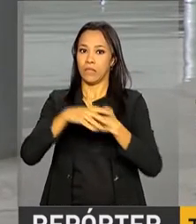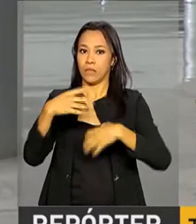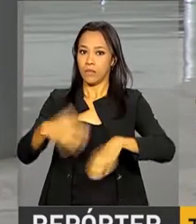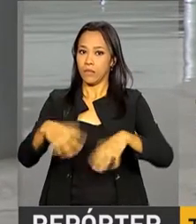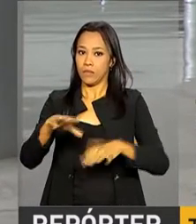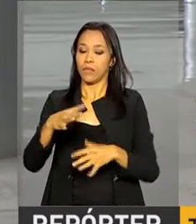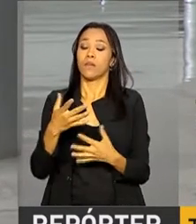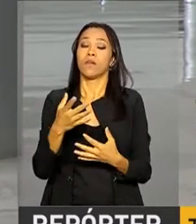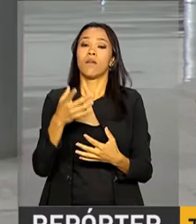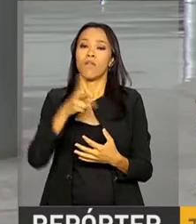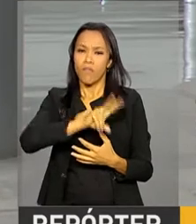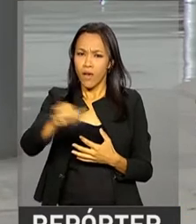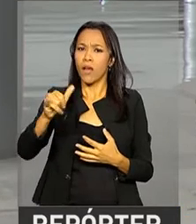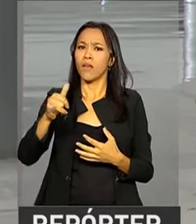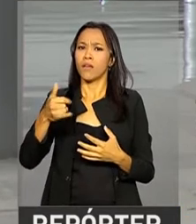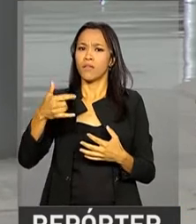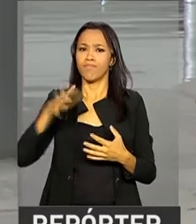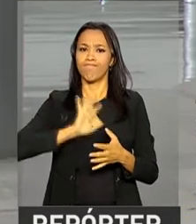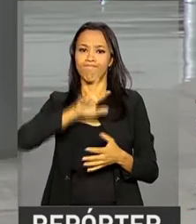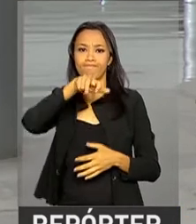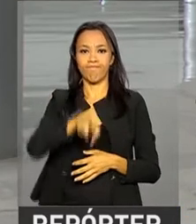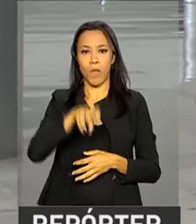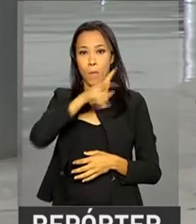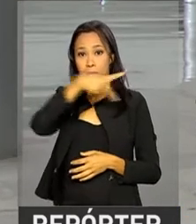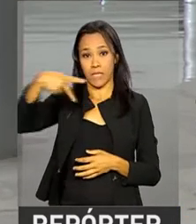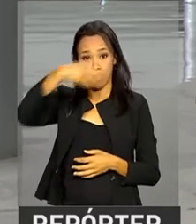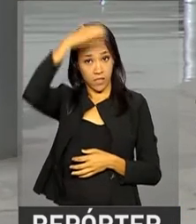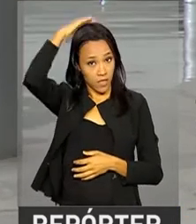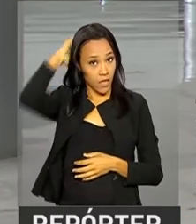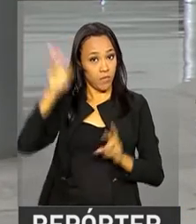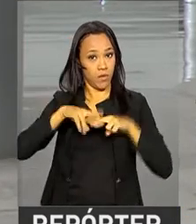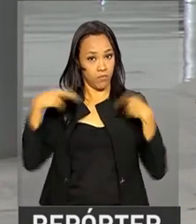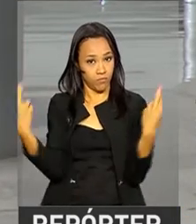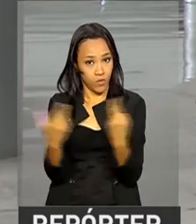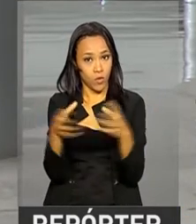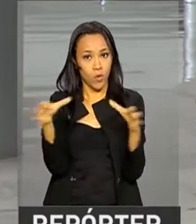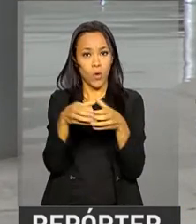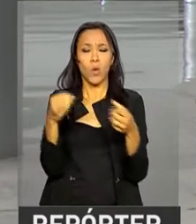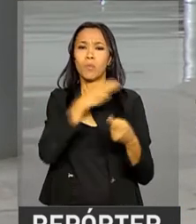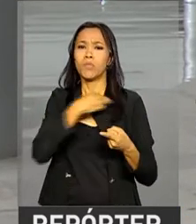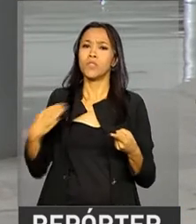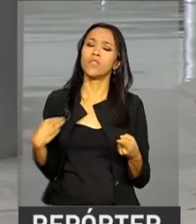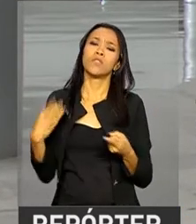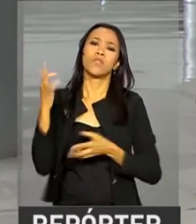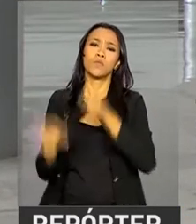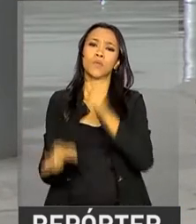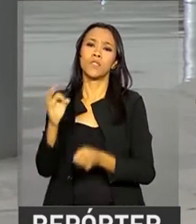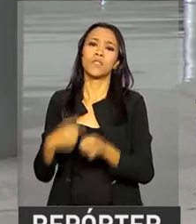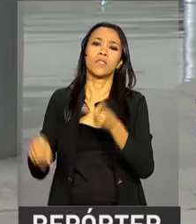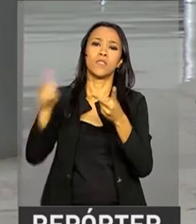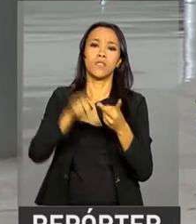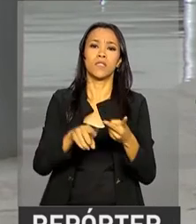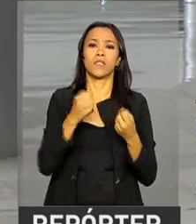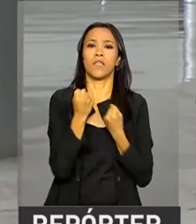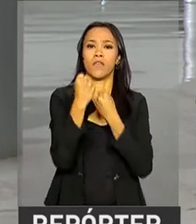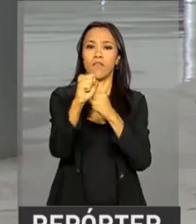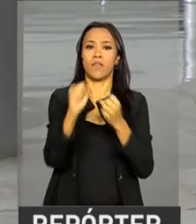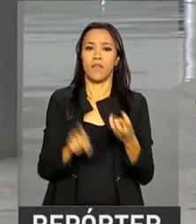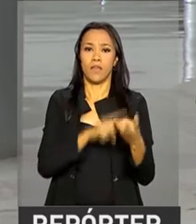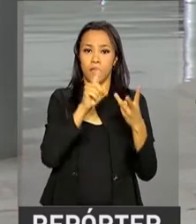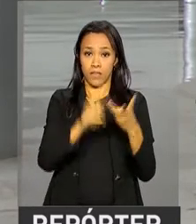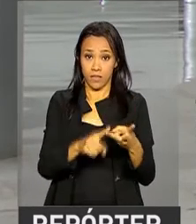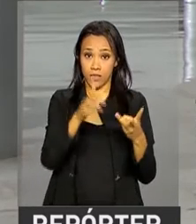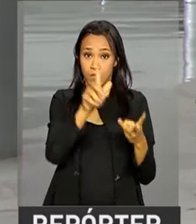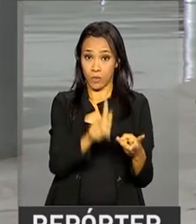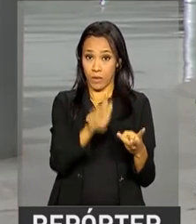comandada pelo presidente michel temer também vão participar os ministros da justiça da defesa das relações exteriores do gabinete de